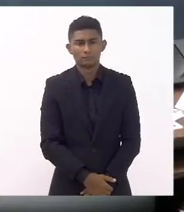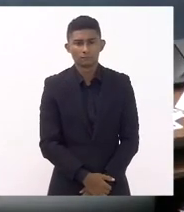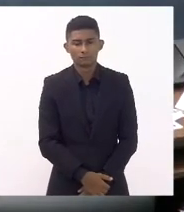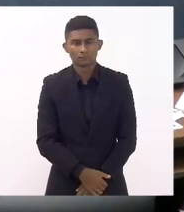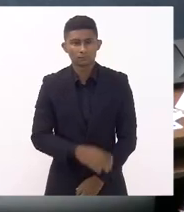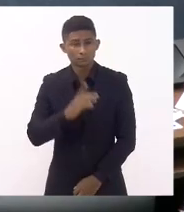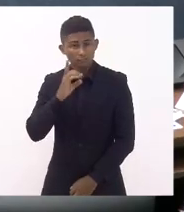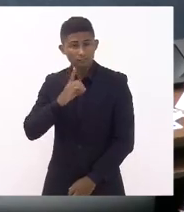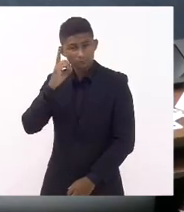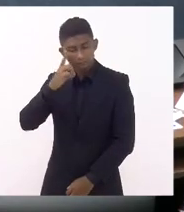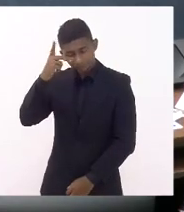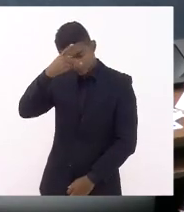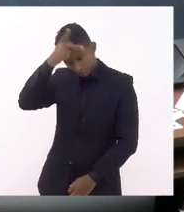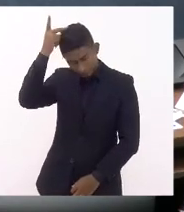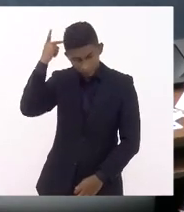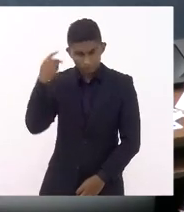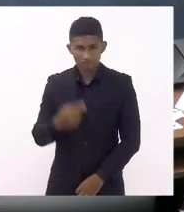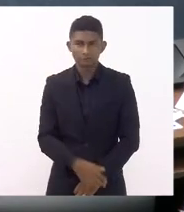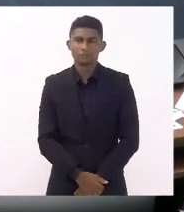Deputado Luiz Paulo.